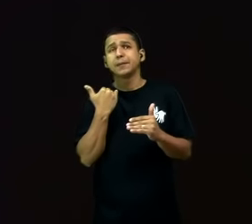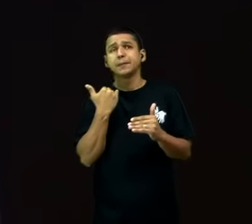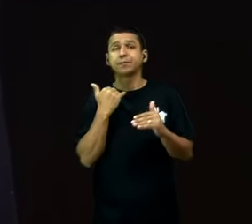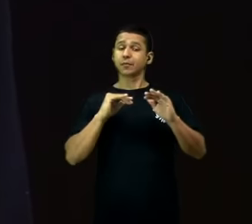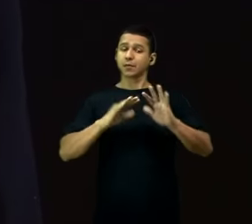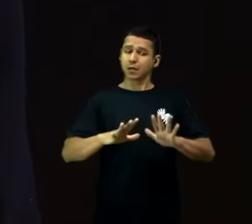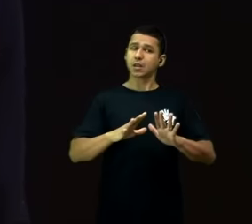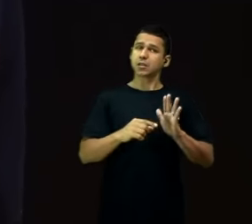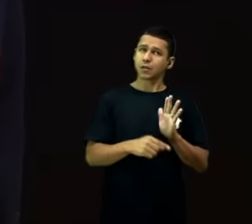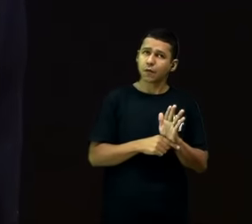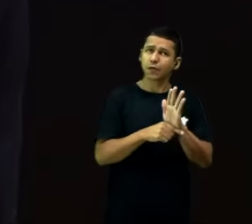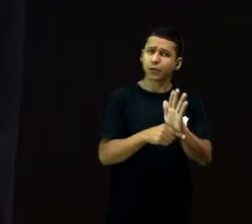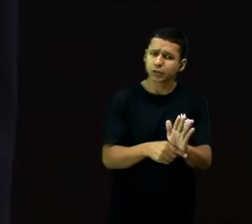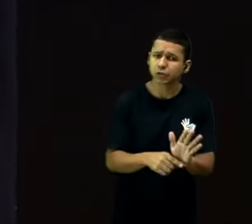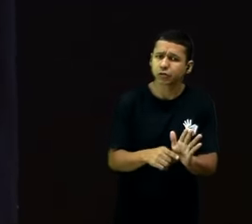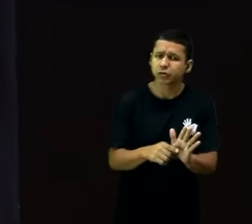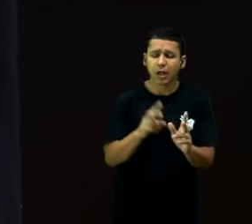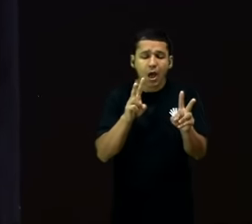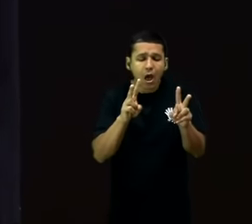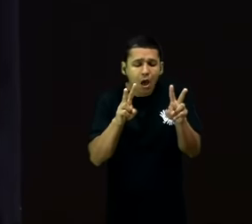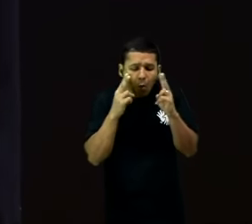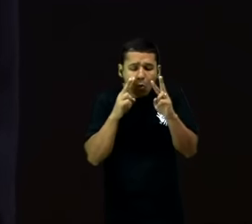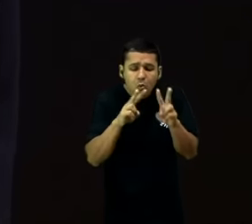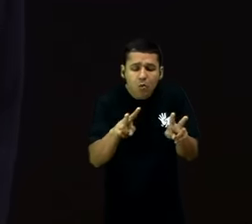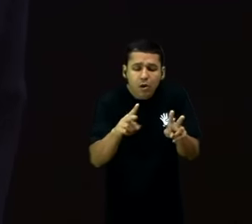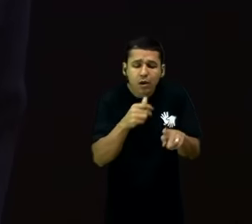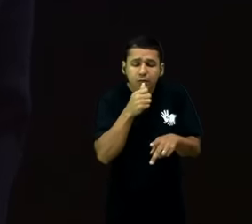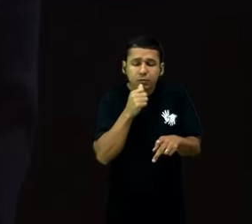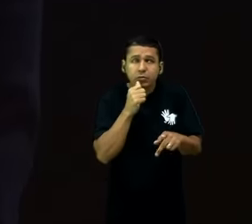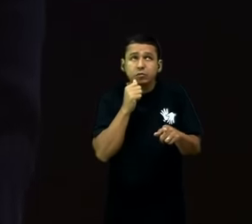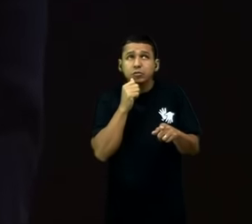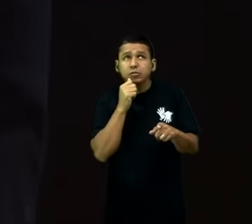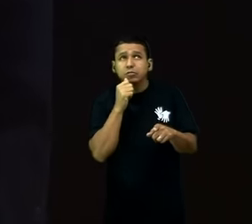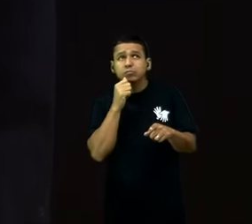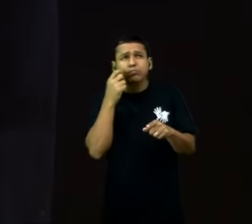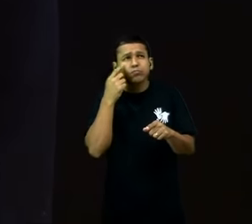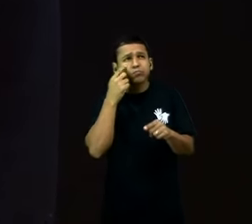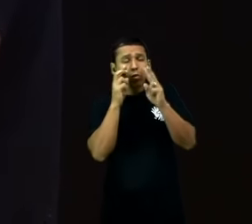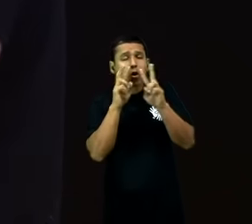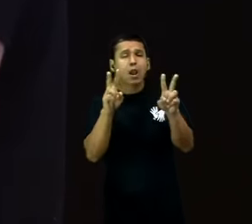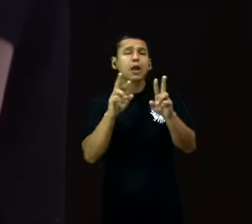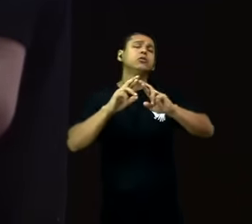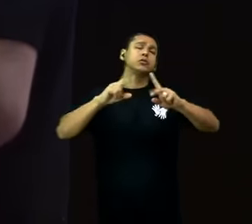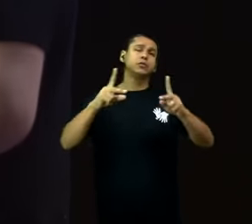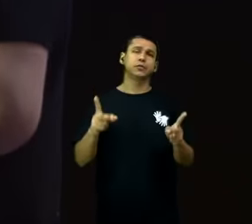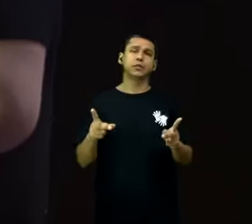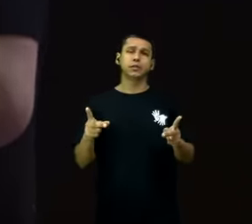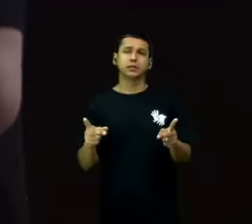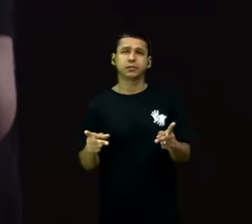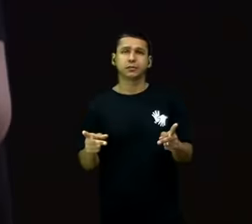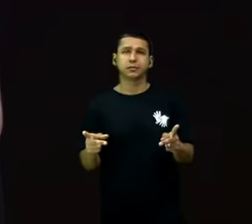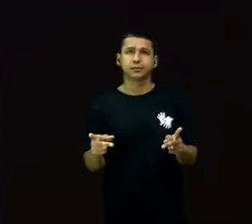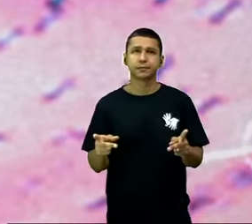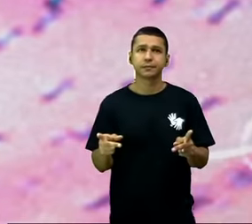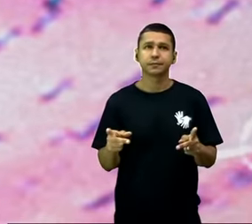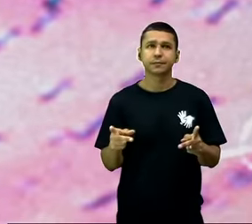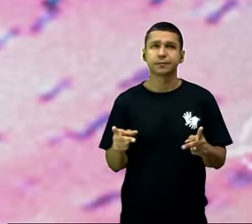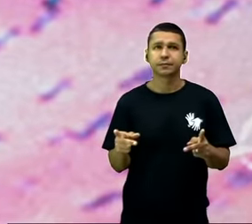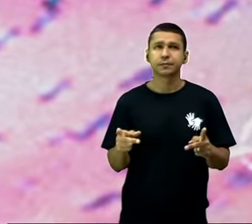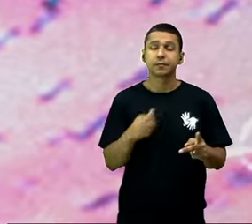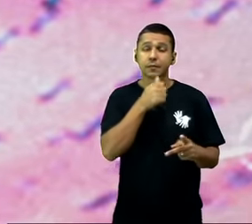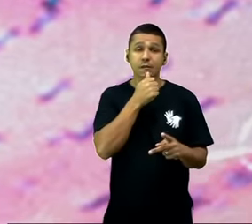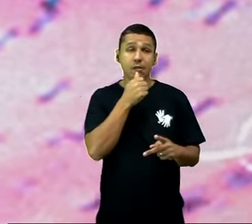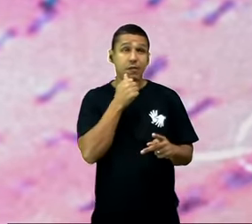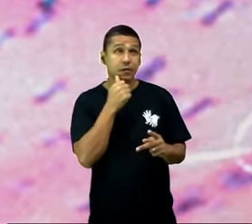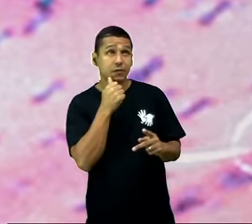Mas eu vou te ajudar a olhar sacrifício aqui na história de Abraão e de Isaac por outro lado, por outro prisma. O sacrifício, por exemplo,